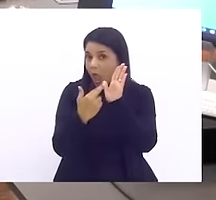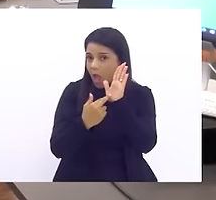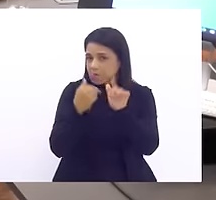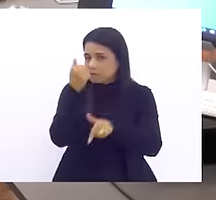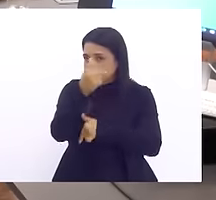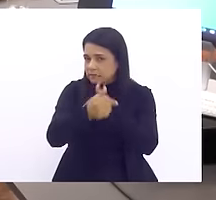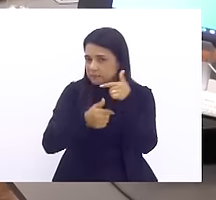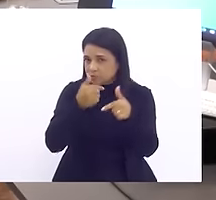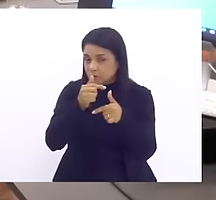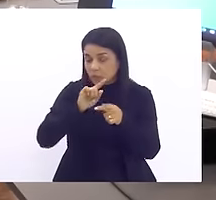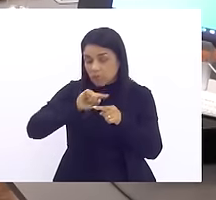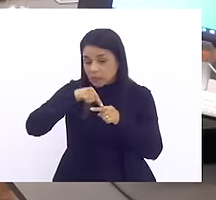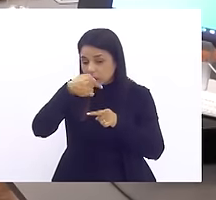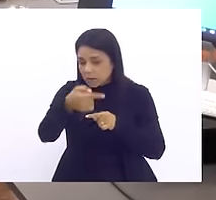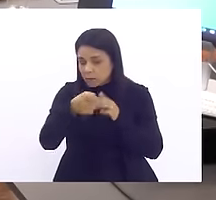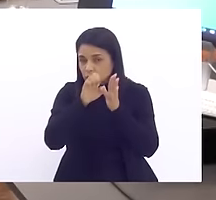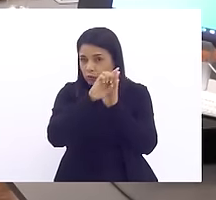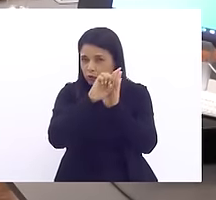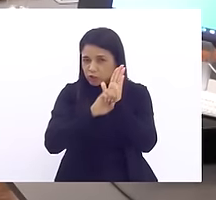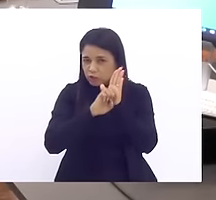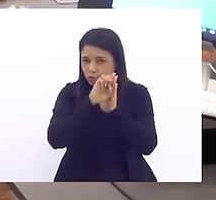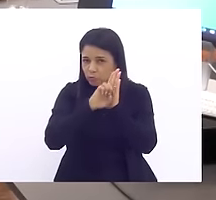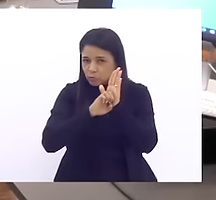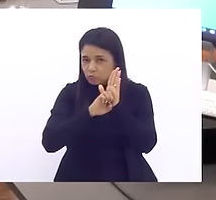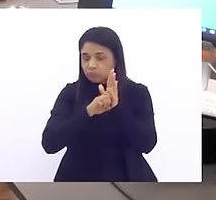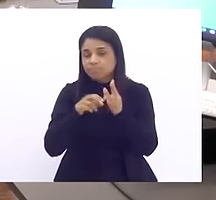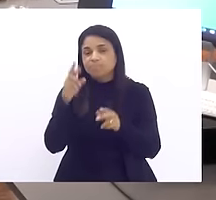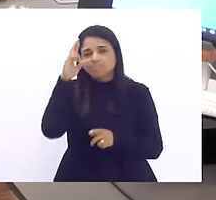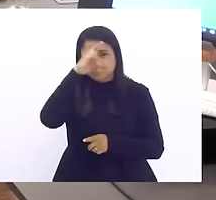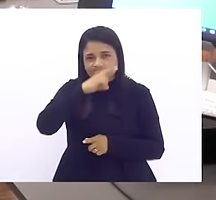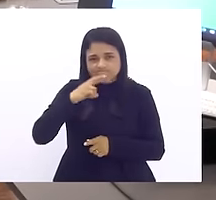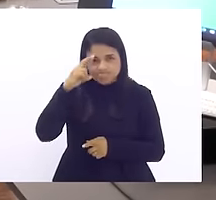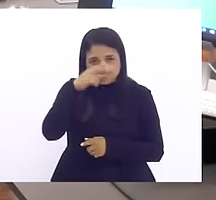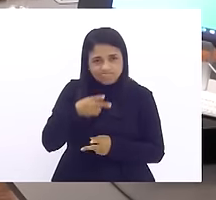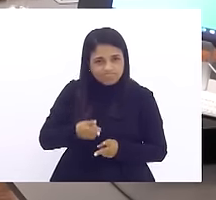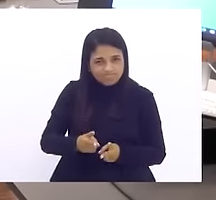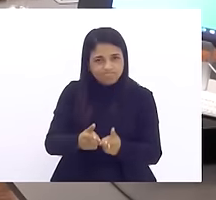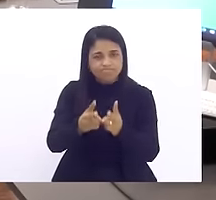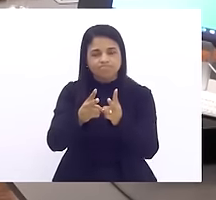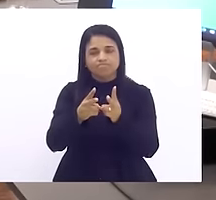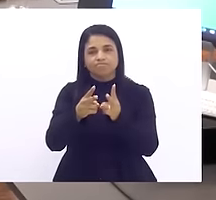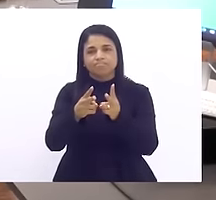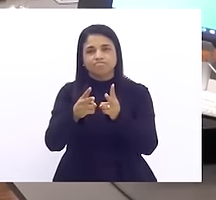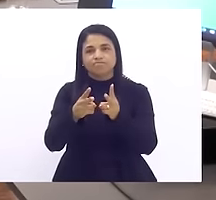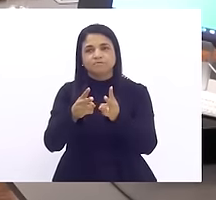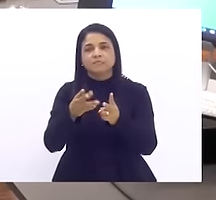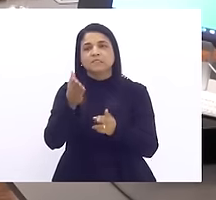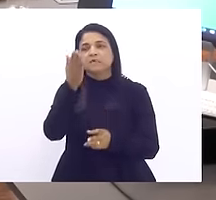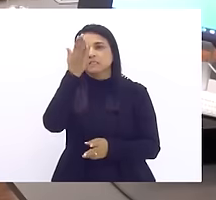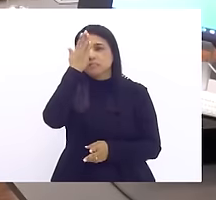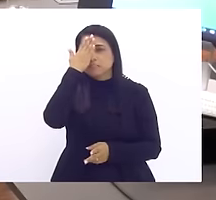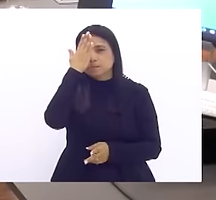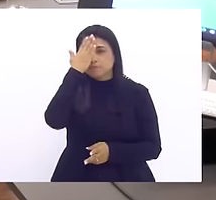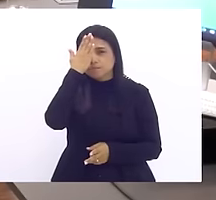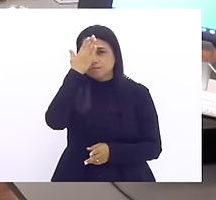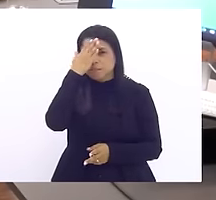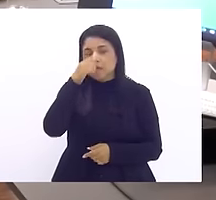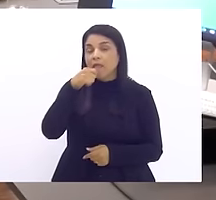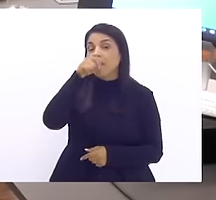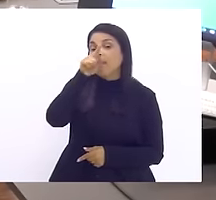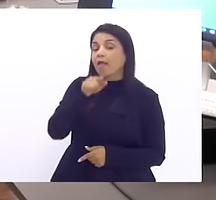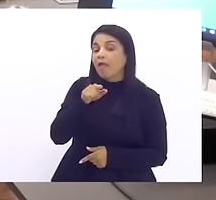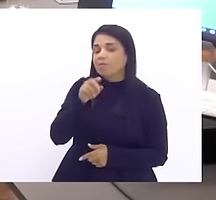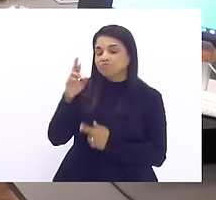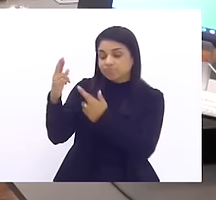após o estatuto nós vamos continuar fiscalizando para saber se aqueles que estão